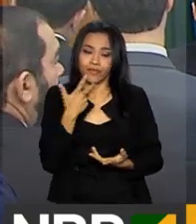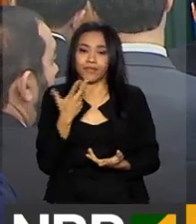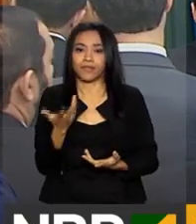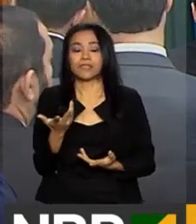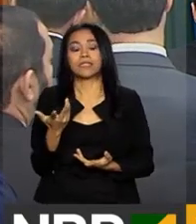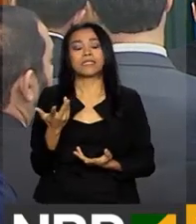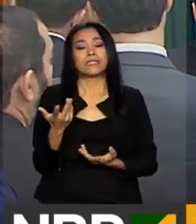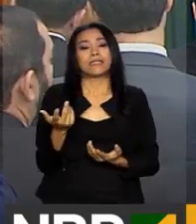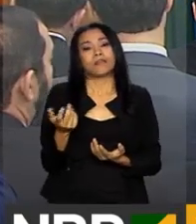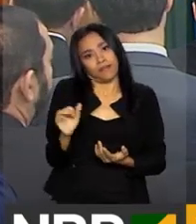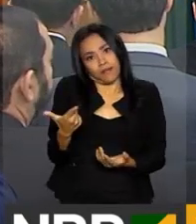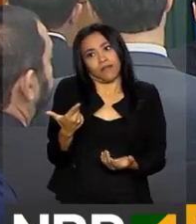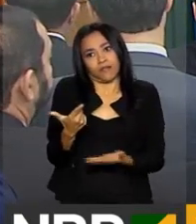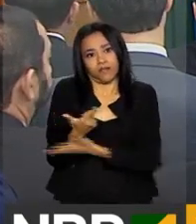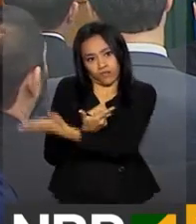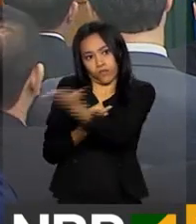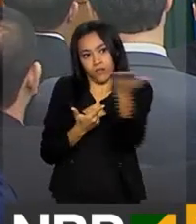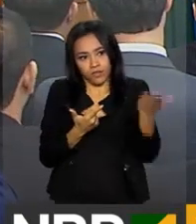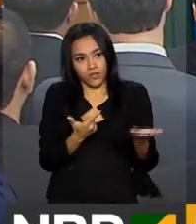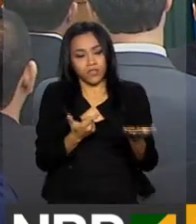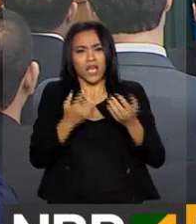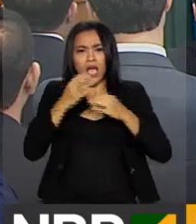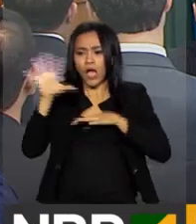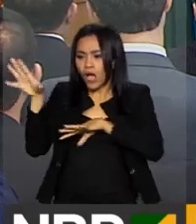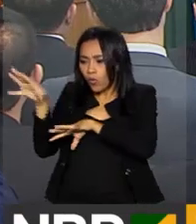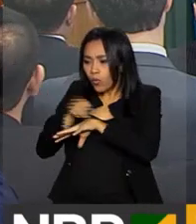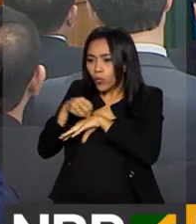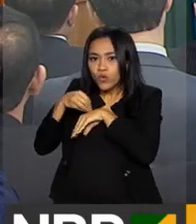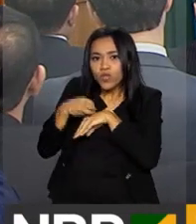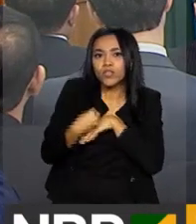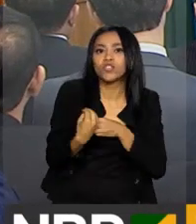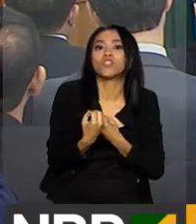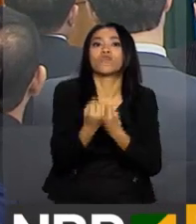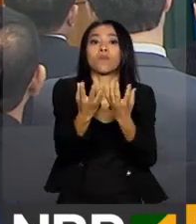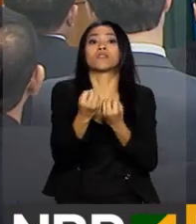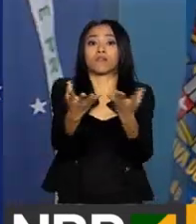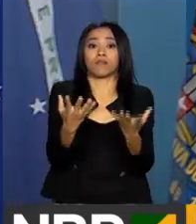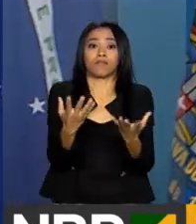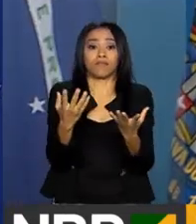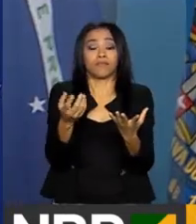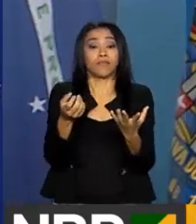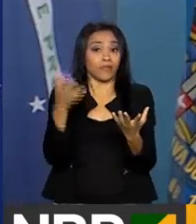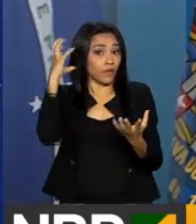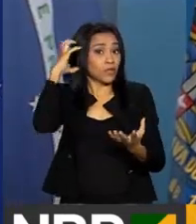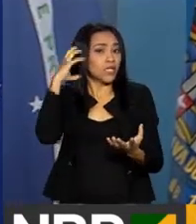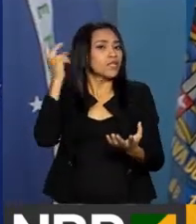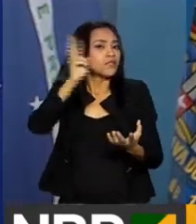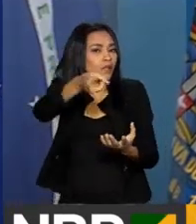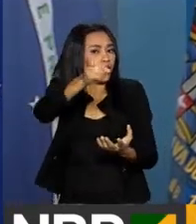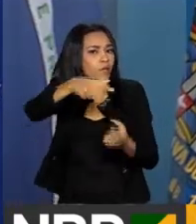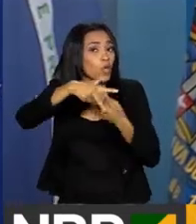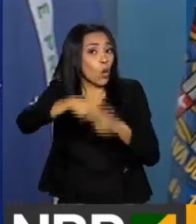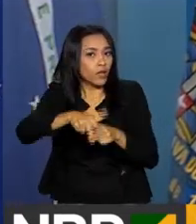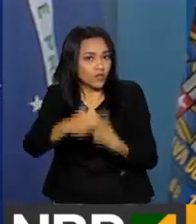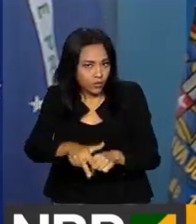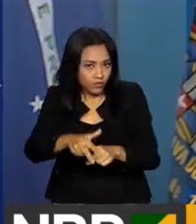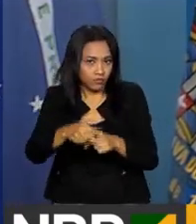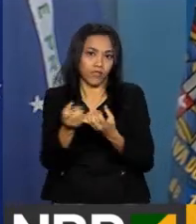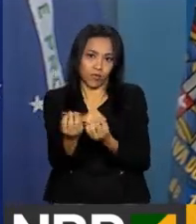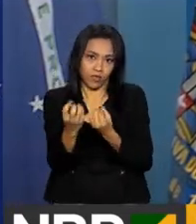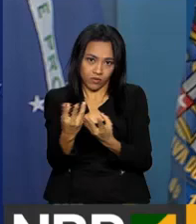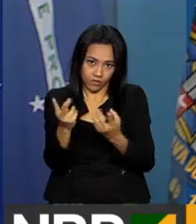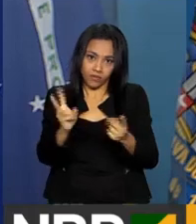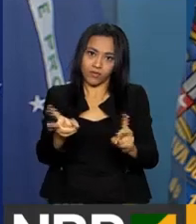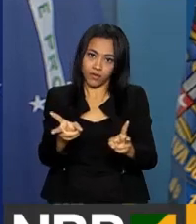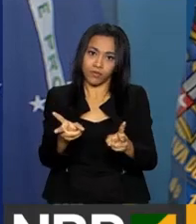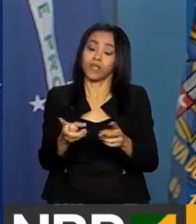claro que os senhores ao divulgarem a notícia o fazem sempre uma correção extraordinária mas eu peço